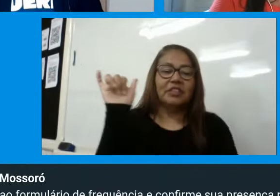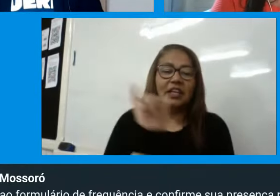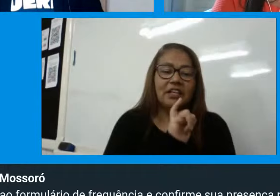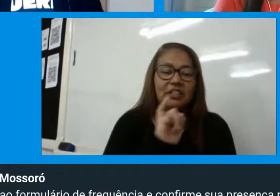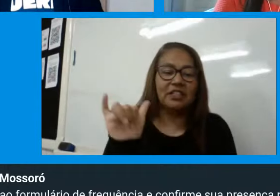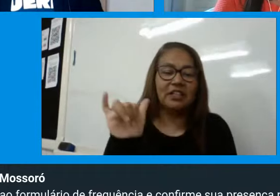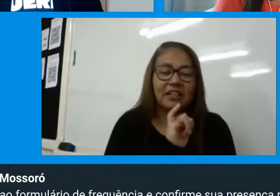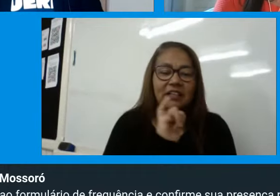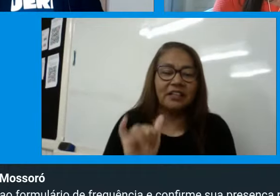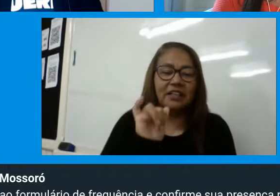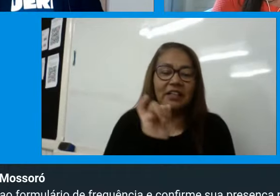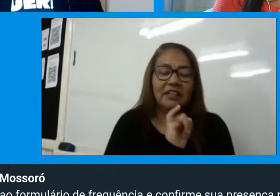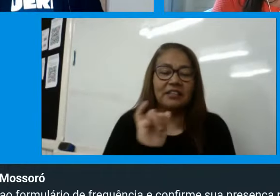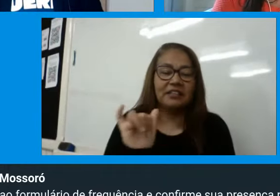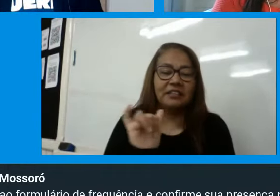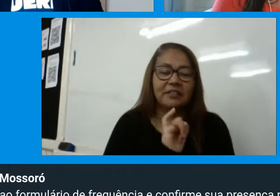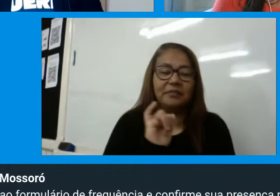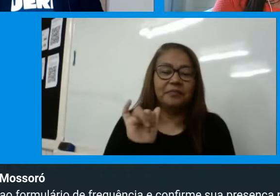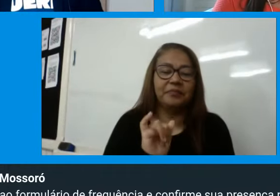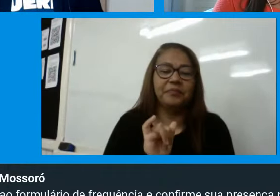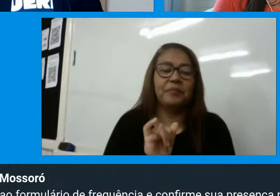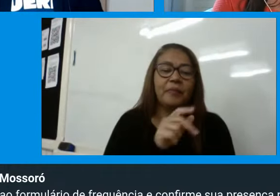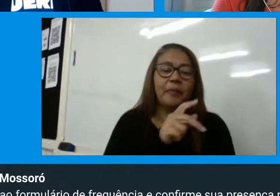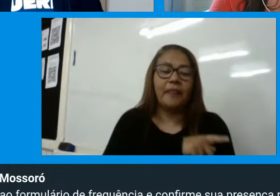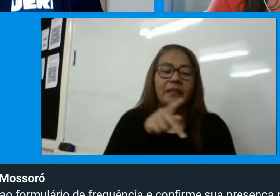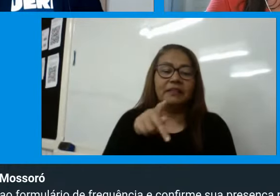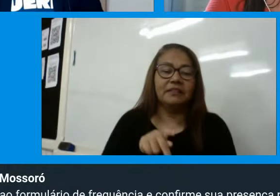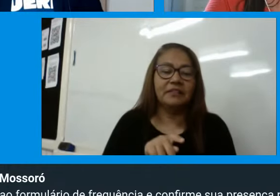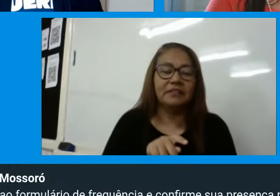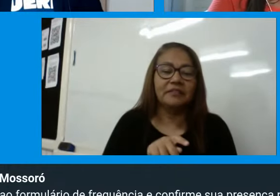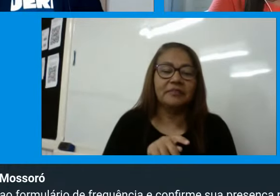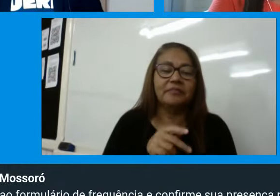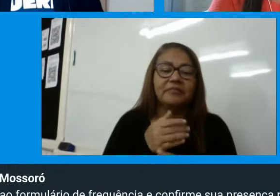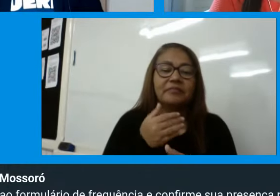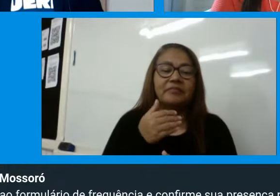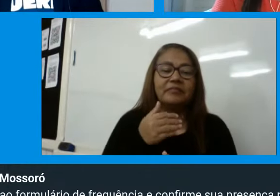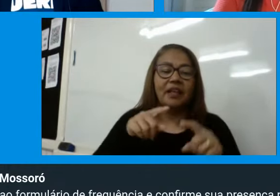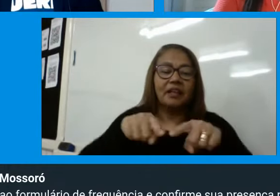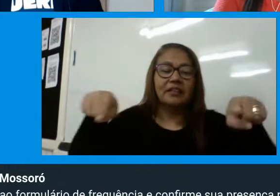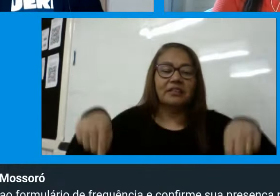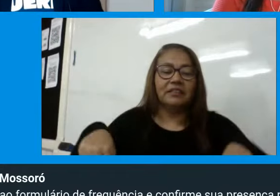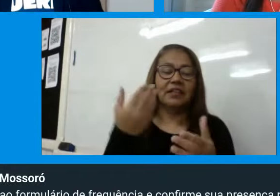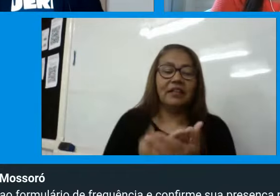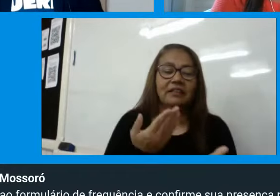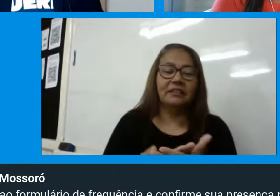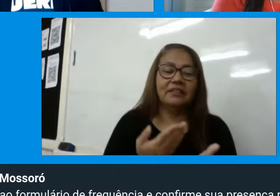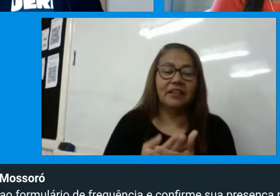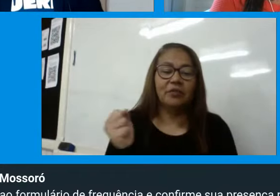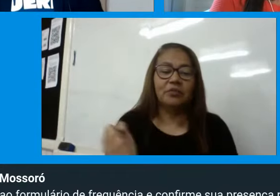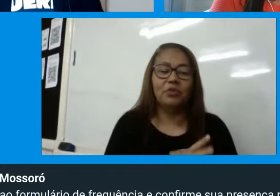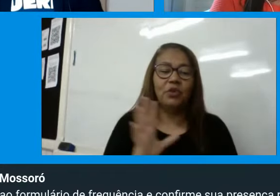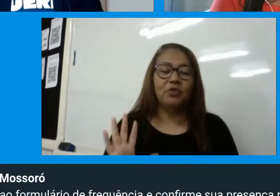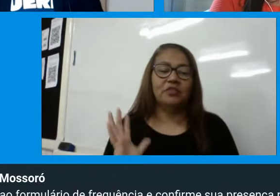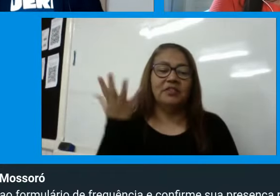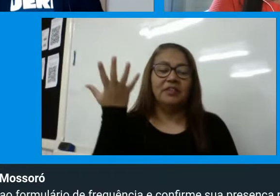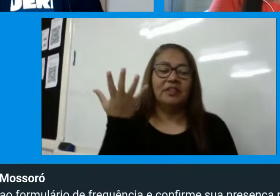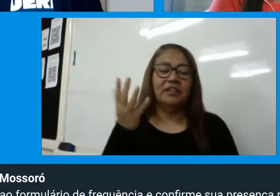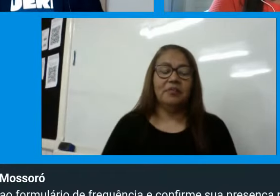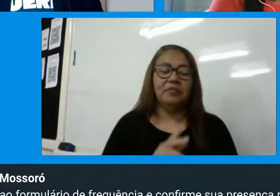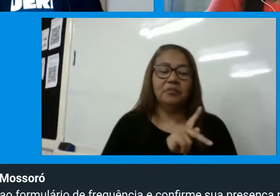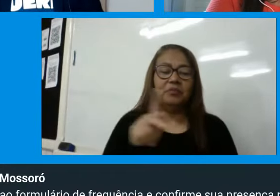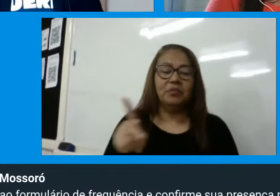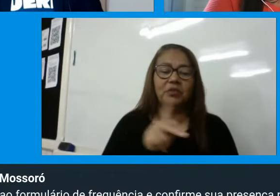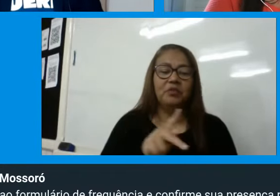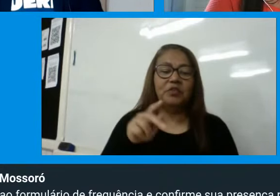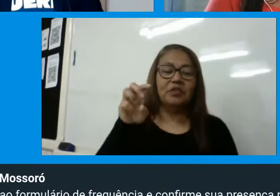nova sala de aula e uma nova mentalidade para um novo tempo. com o professor Dr. Moisés Batista da UERN e